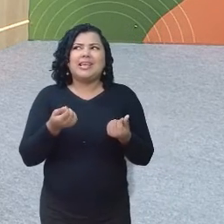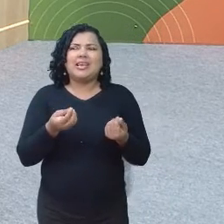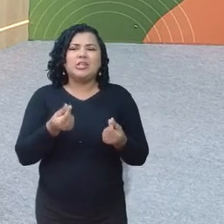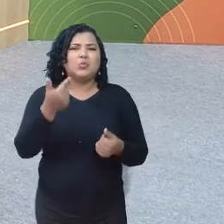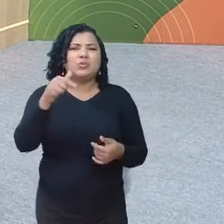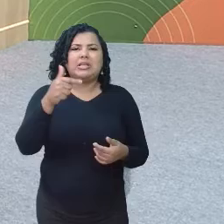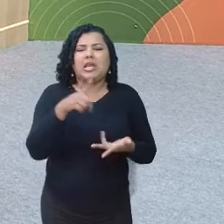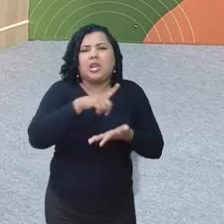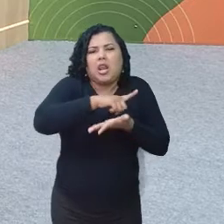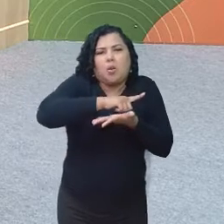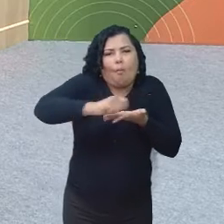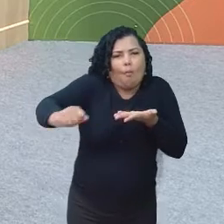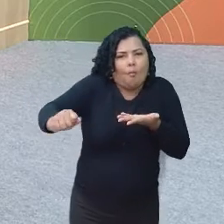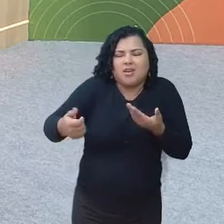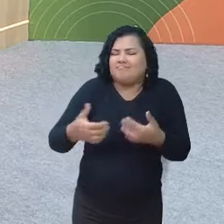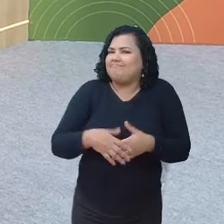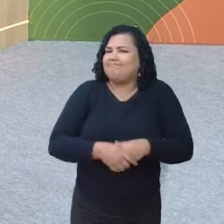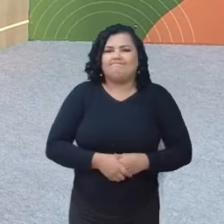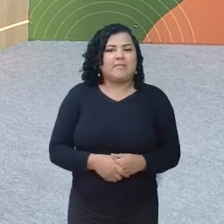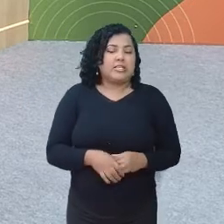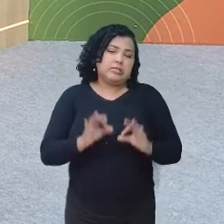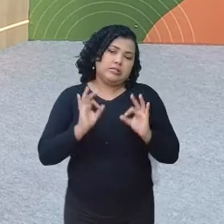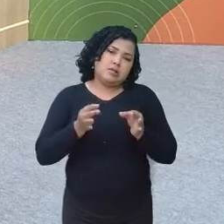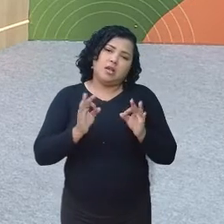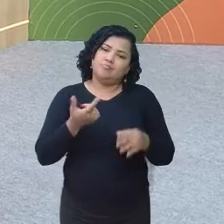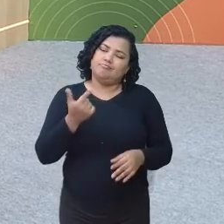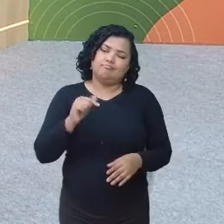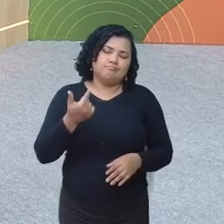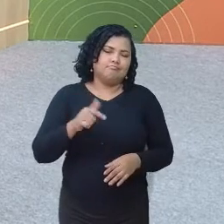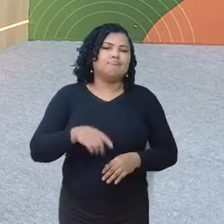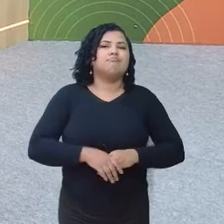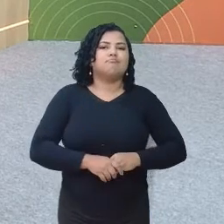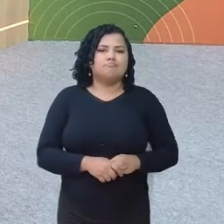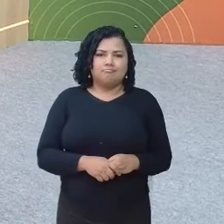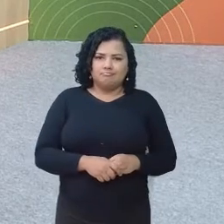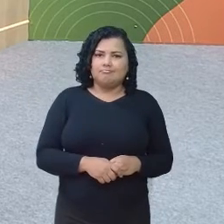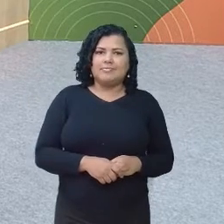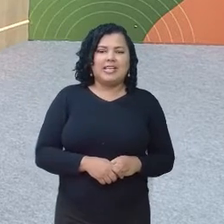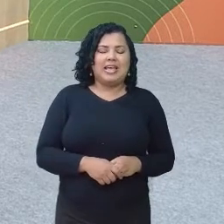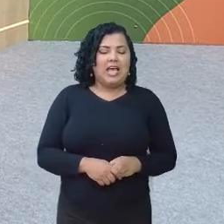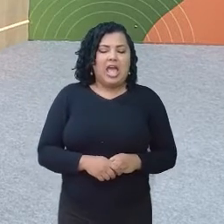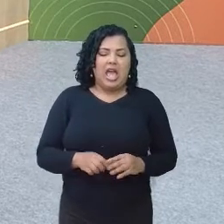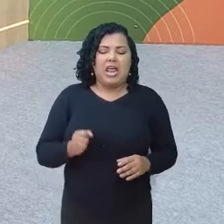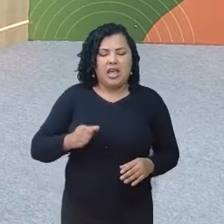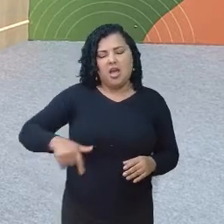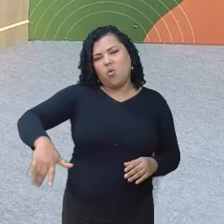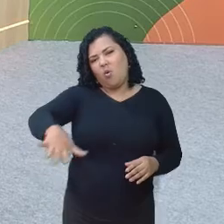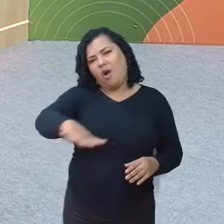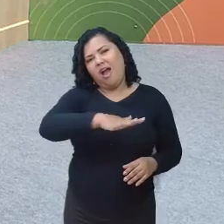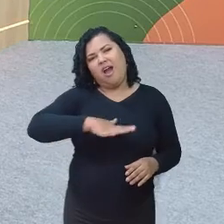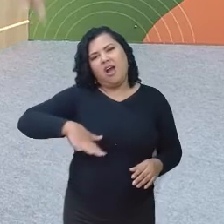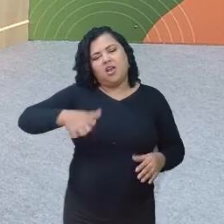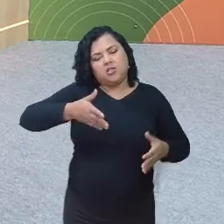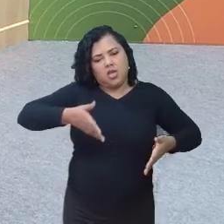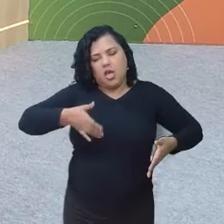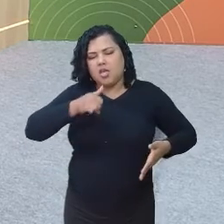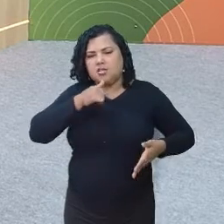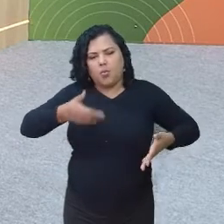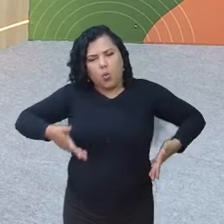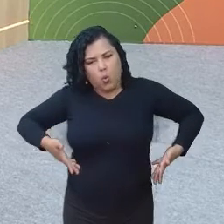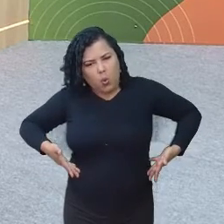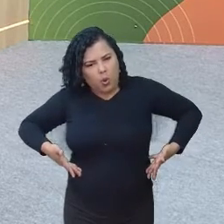de higienização adequado. Então era um grande corredor